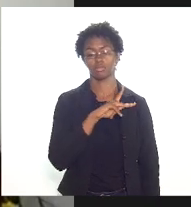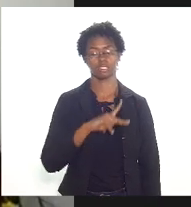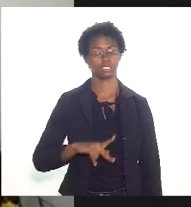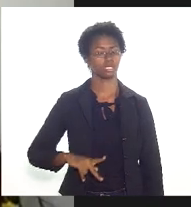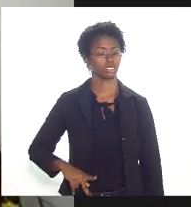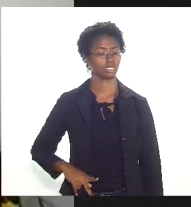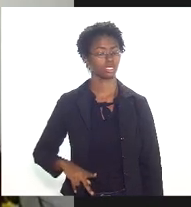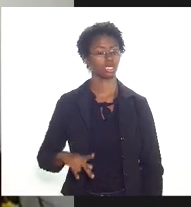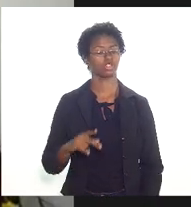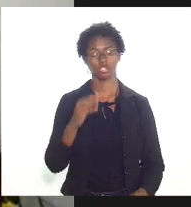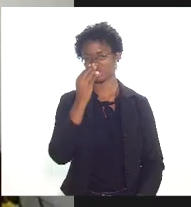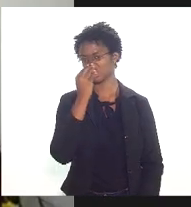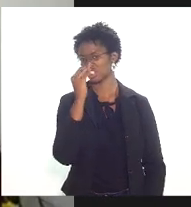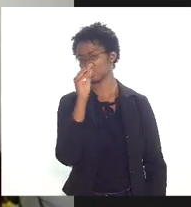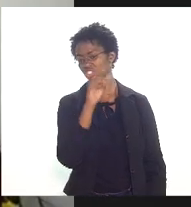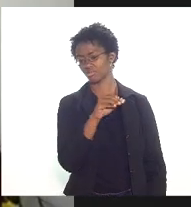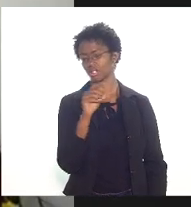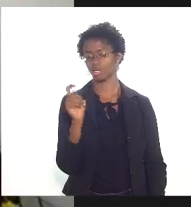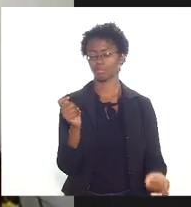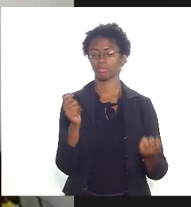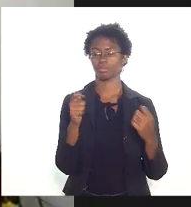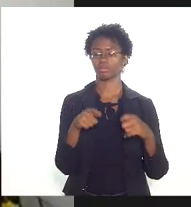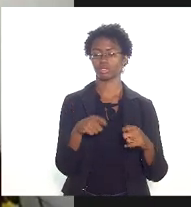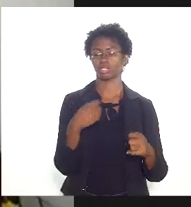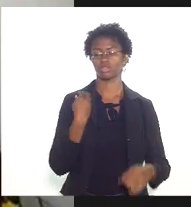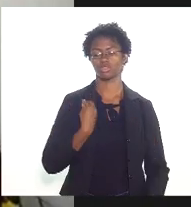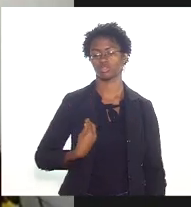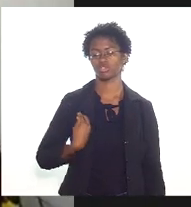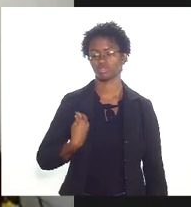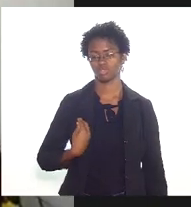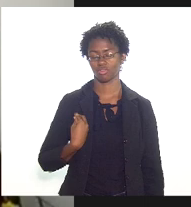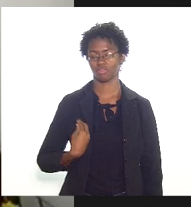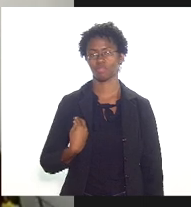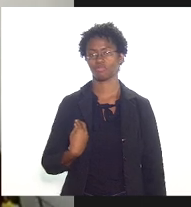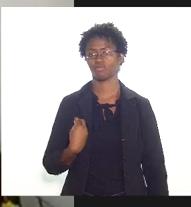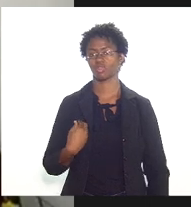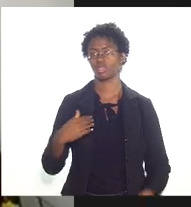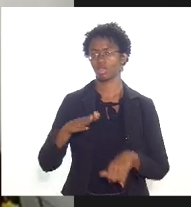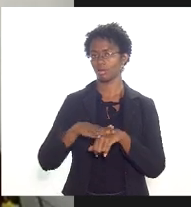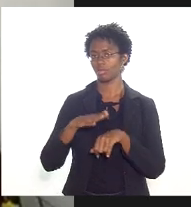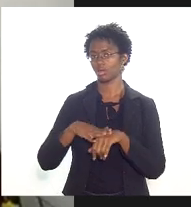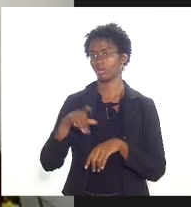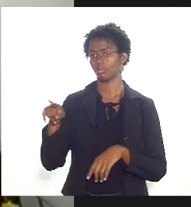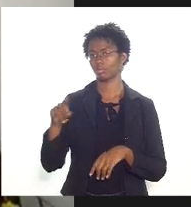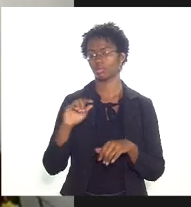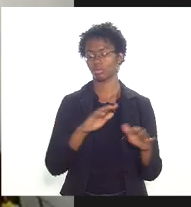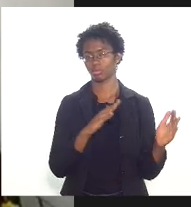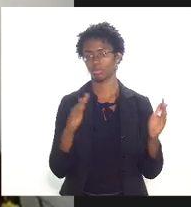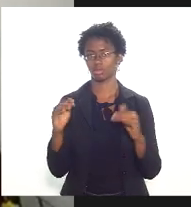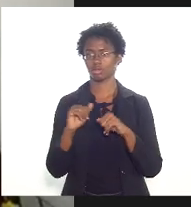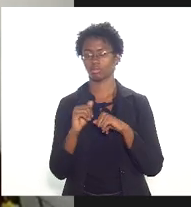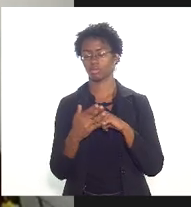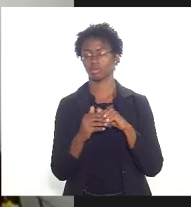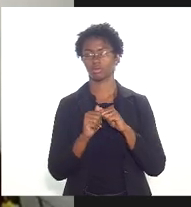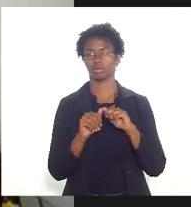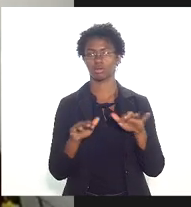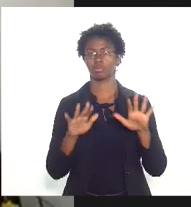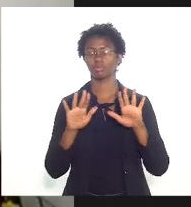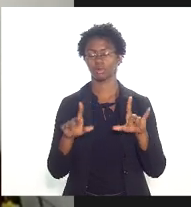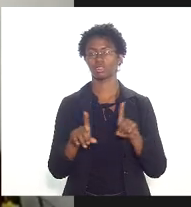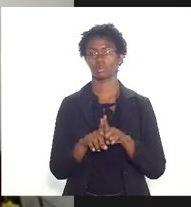que ignora a possibilidade de sobrevivência da população em plena pandemia mas também temos